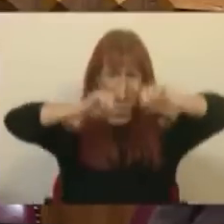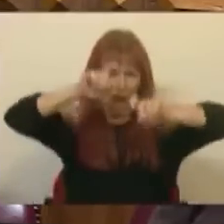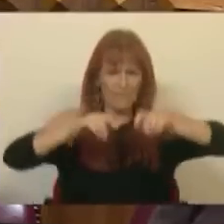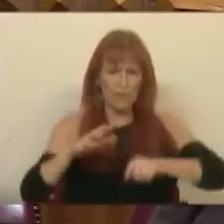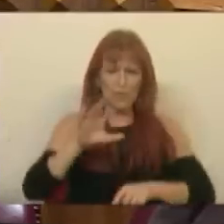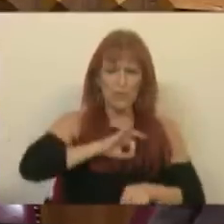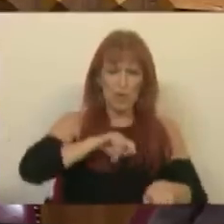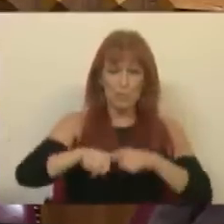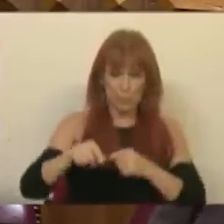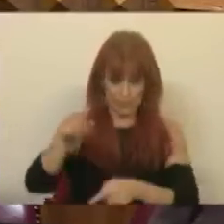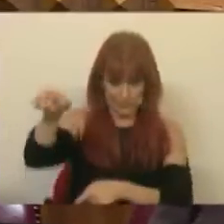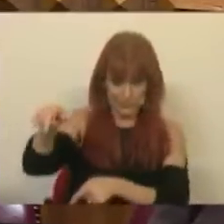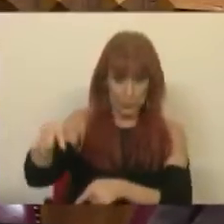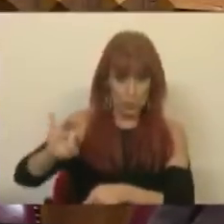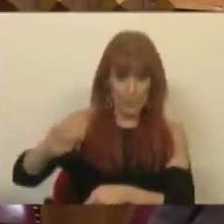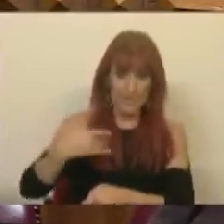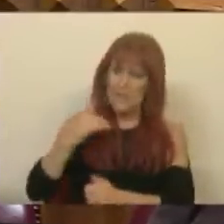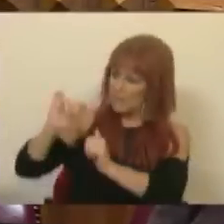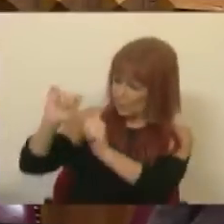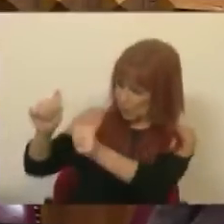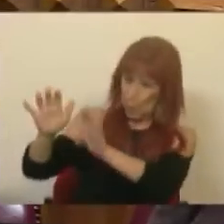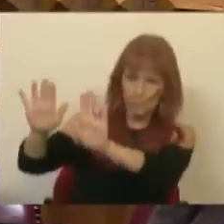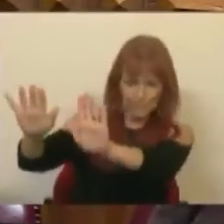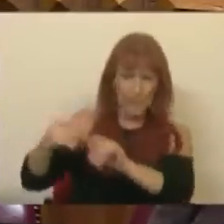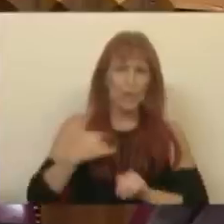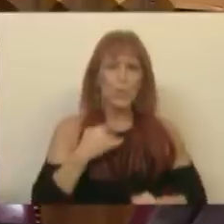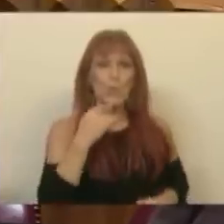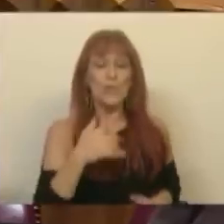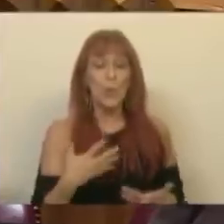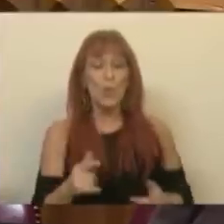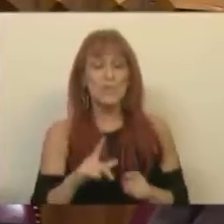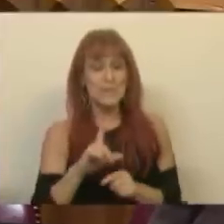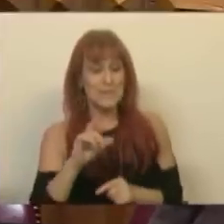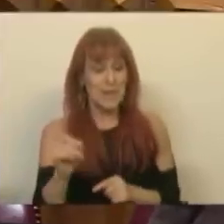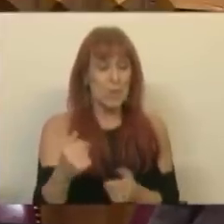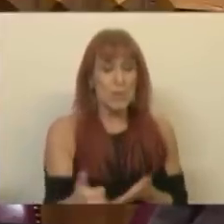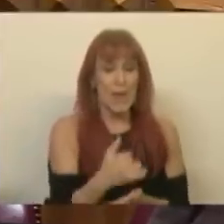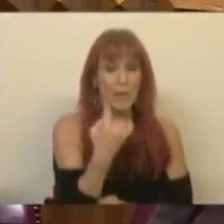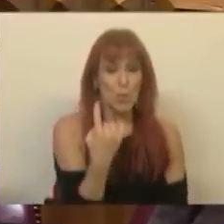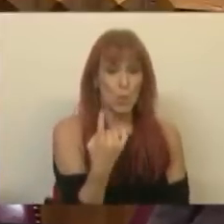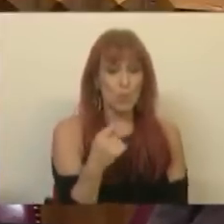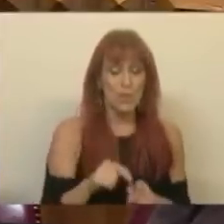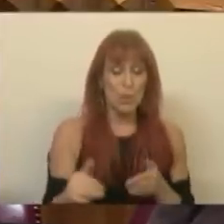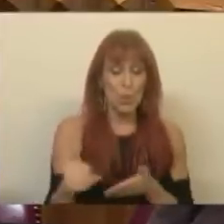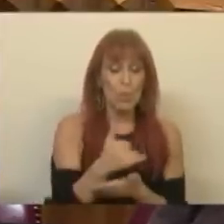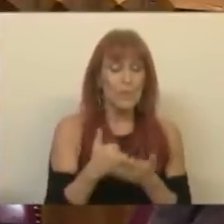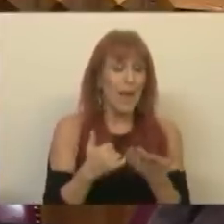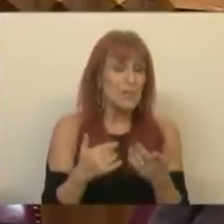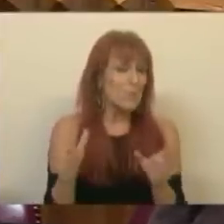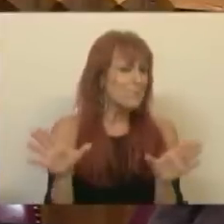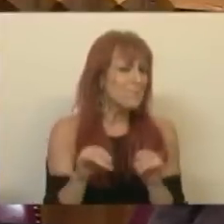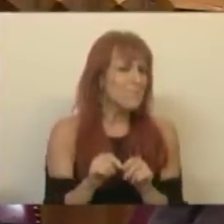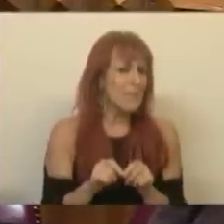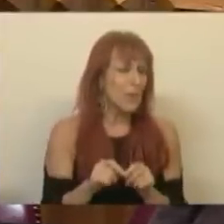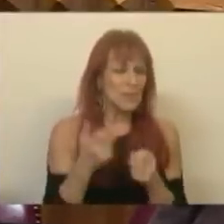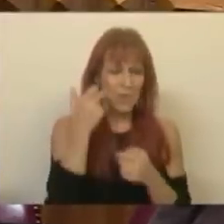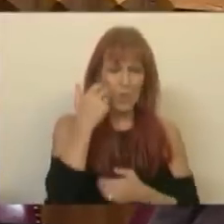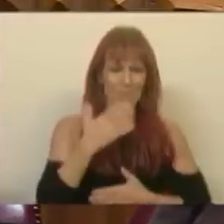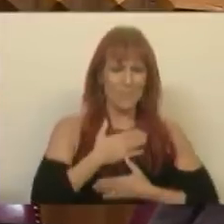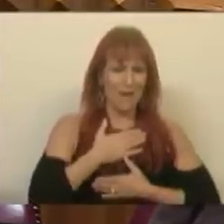do deputados Joaquim Miranda Sarmento ser bom eu devo dizer que hoje saiu um dado que é dos dados que mais nos